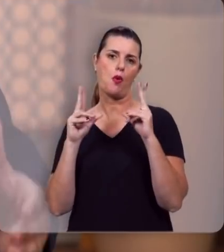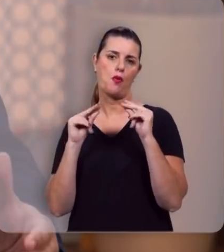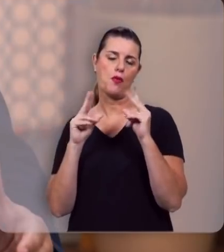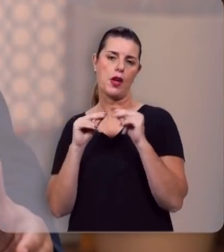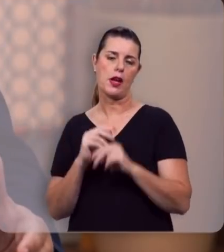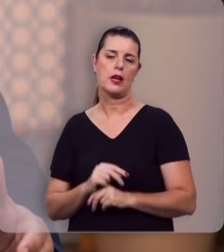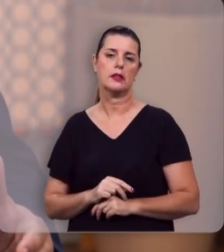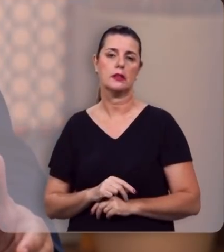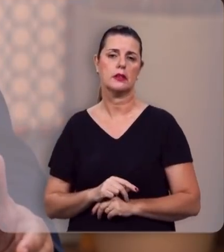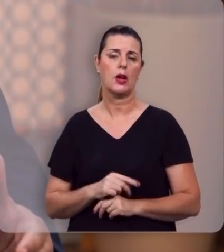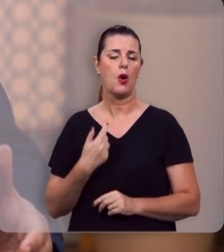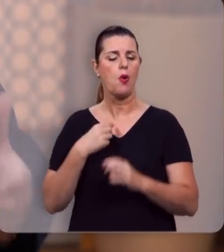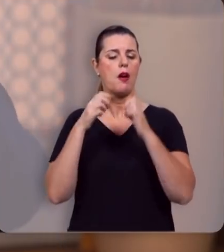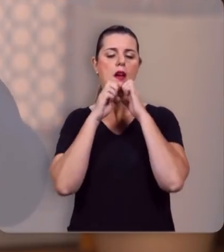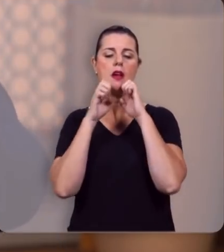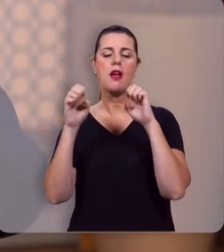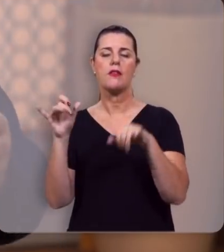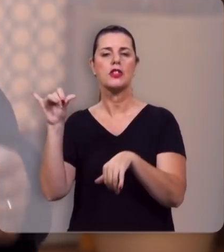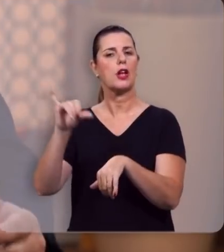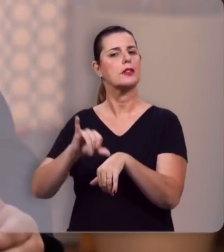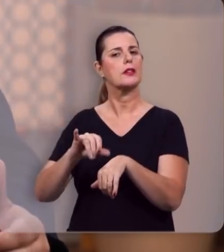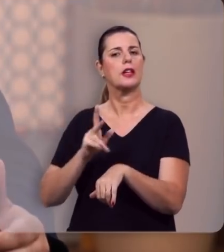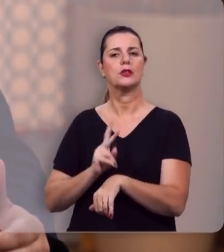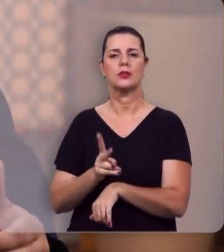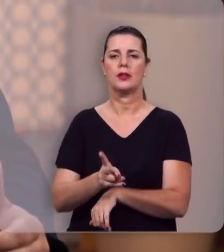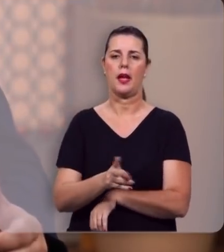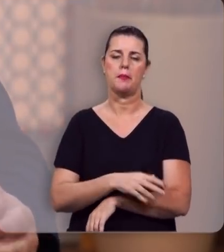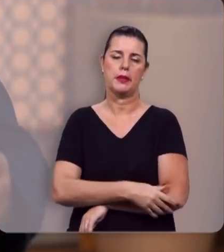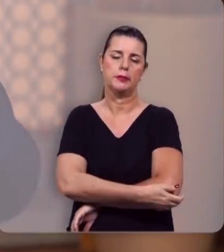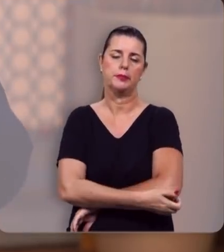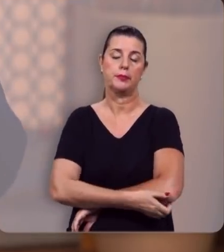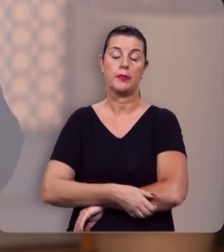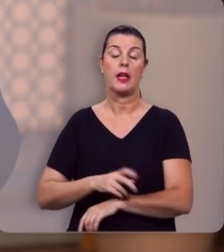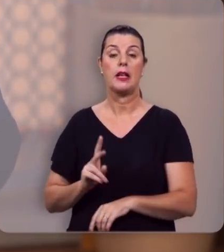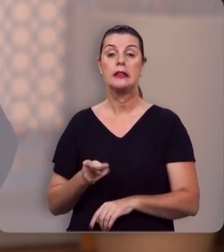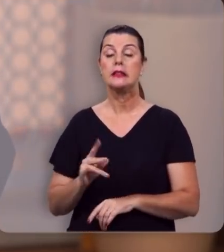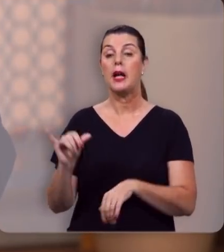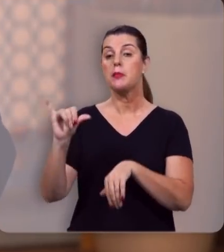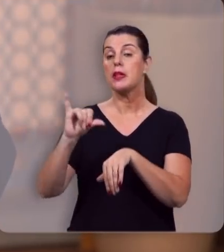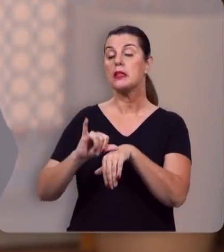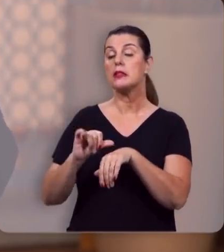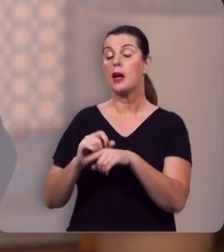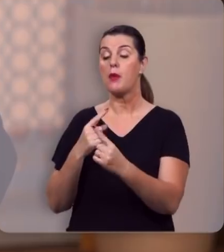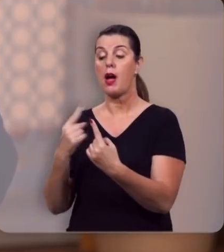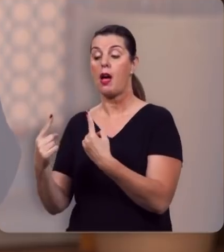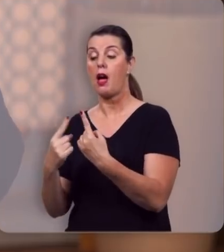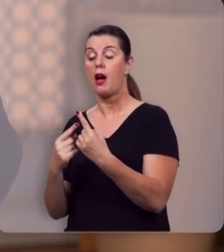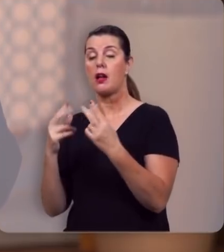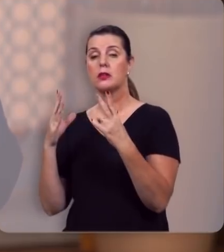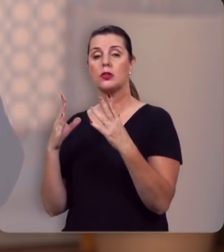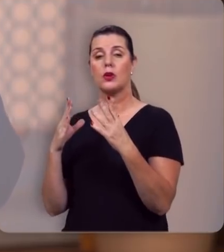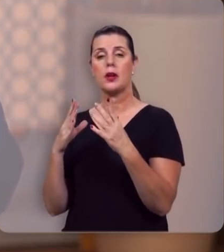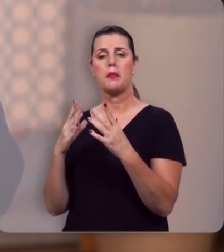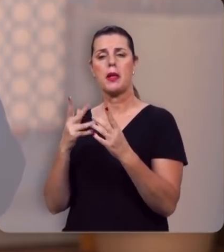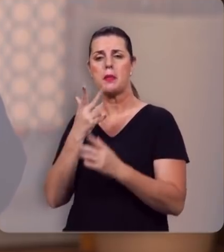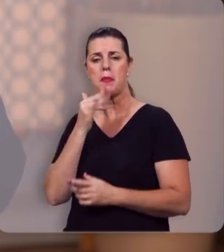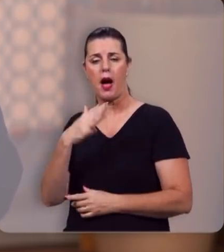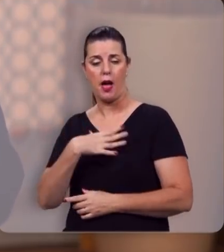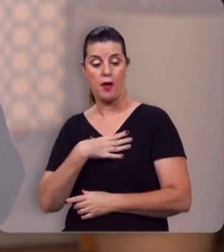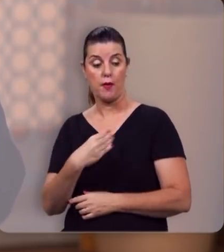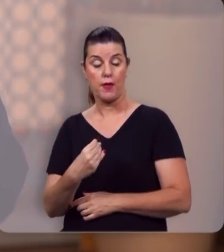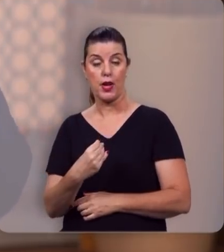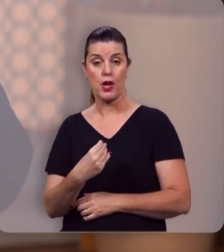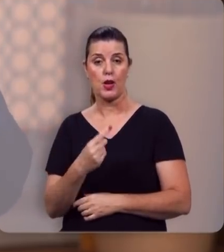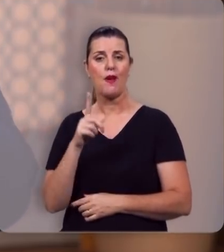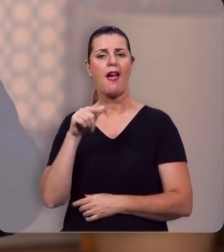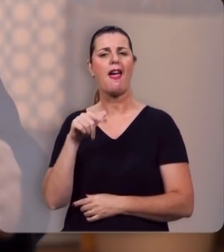verdade, pastor Rodrigo? O Evangelho é o centro de tudo. Então, o centro para um excelente relacionamento entre pais e